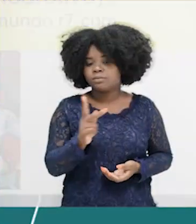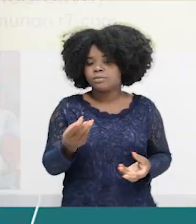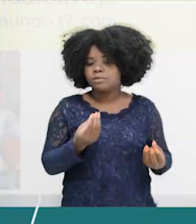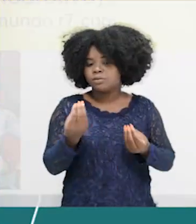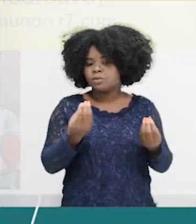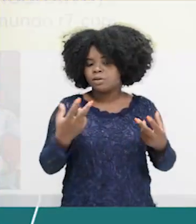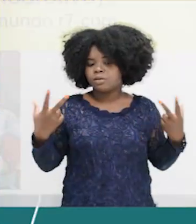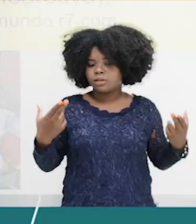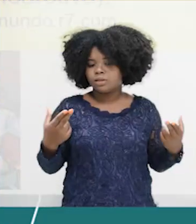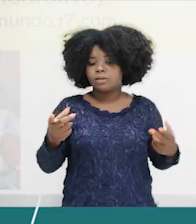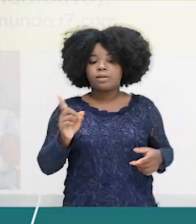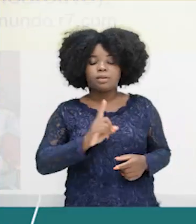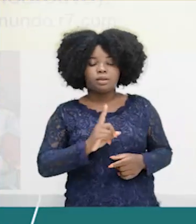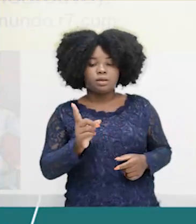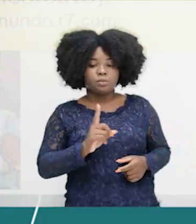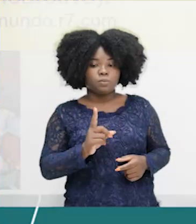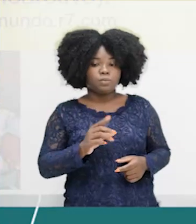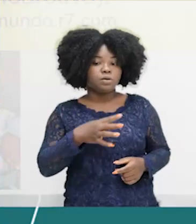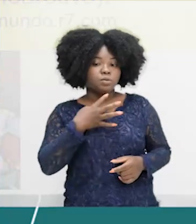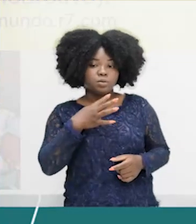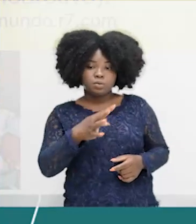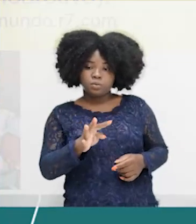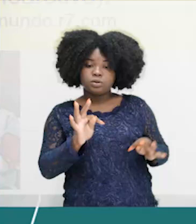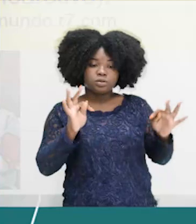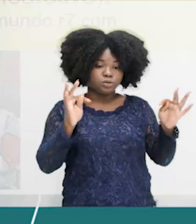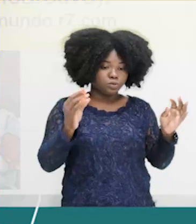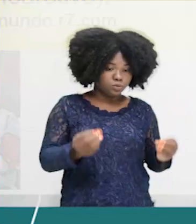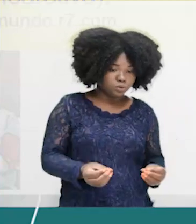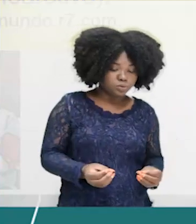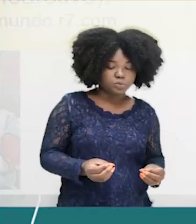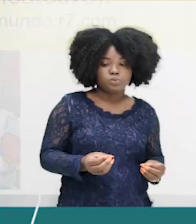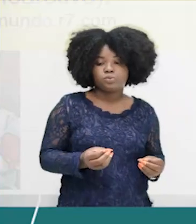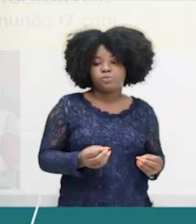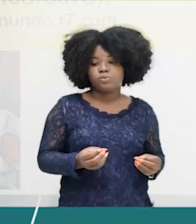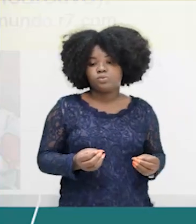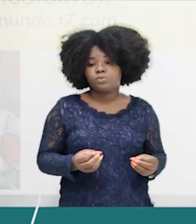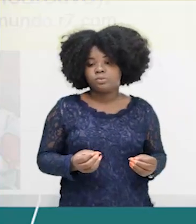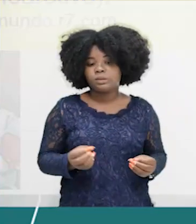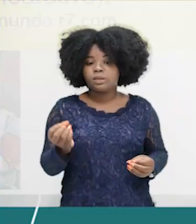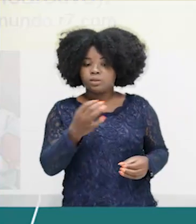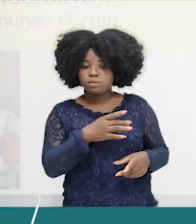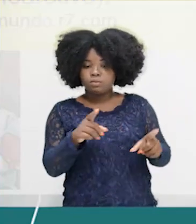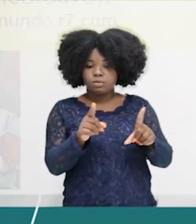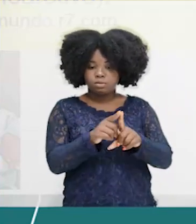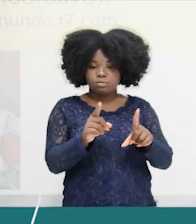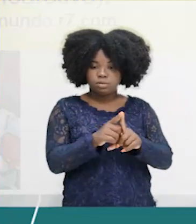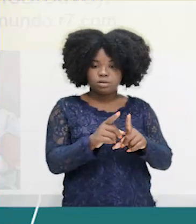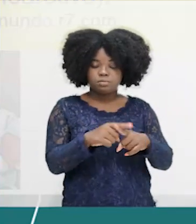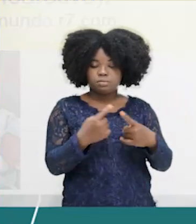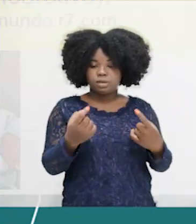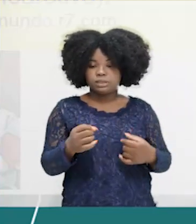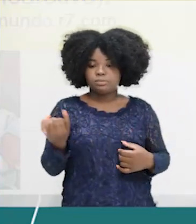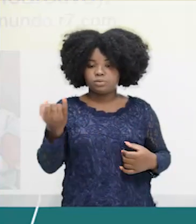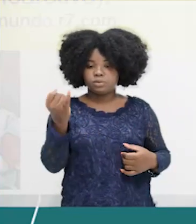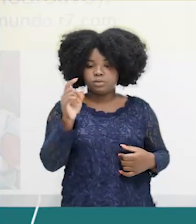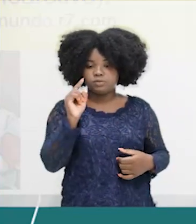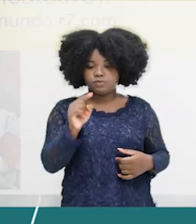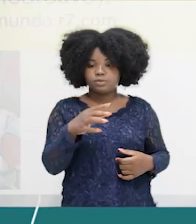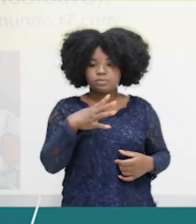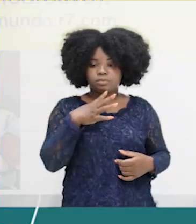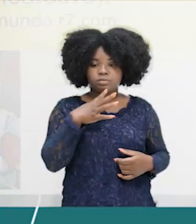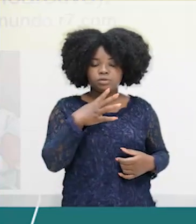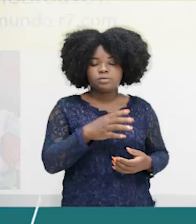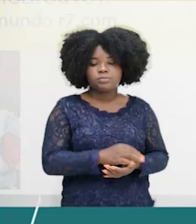é tudo igual? Não. Eu não conheço tão bem, né? É uma estética que para mim é nova, mas é interessante você conhecer. E numa pesquisa, inclusive